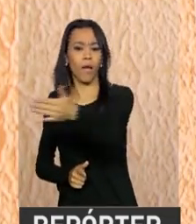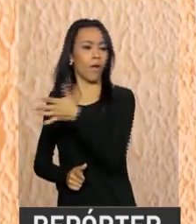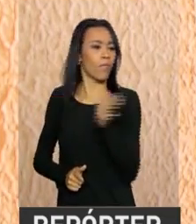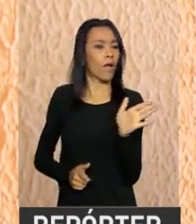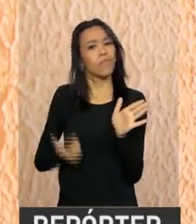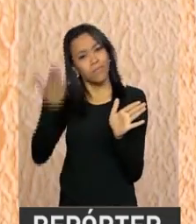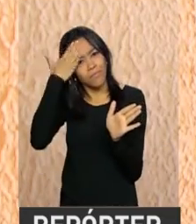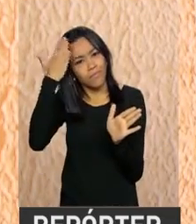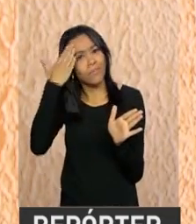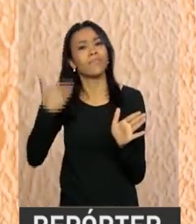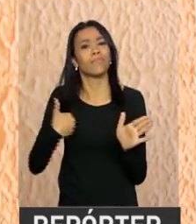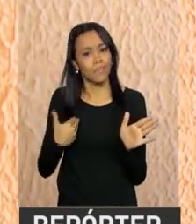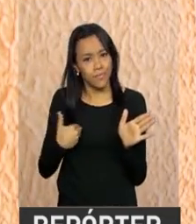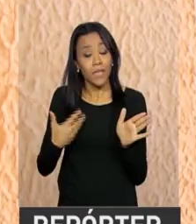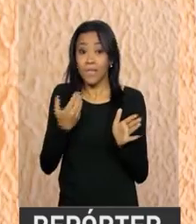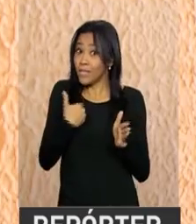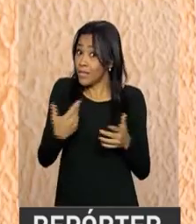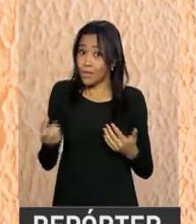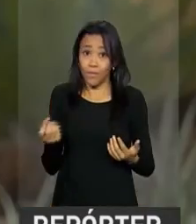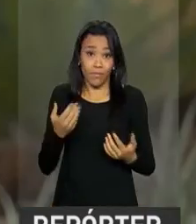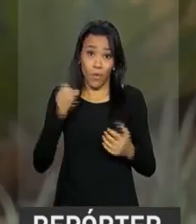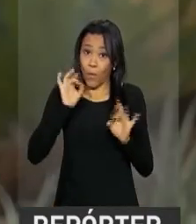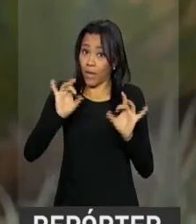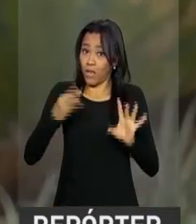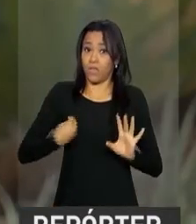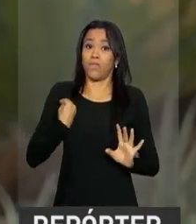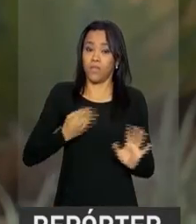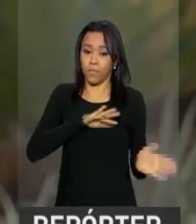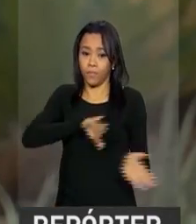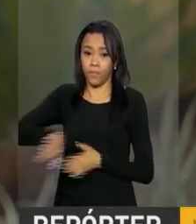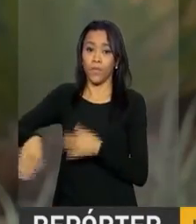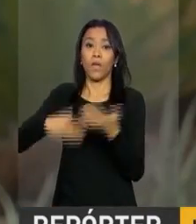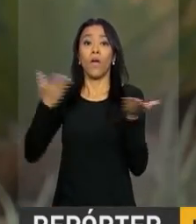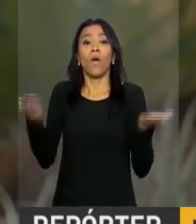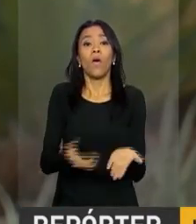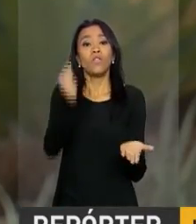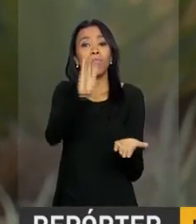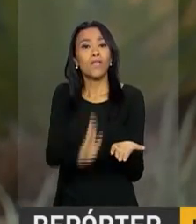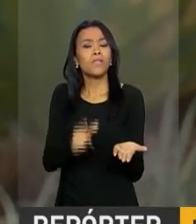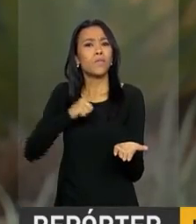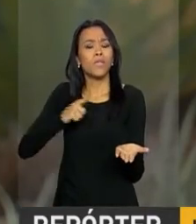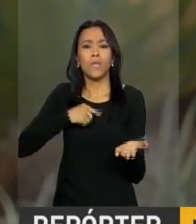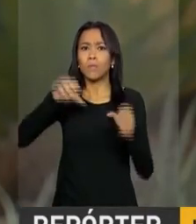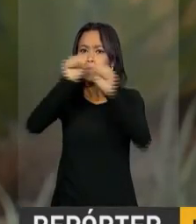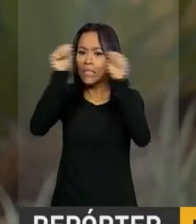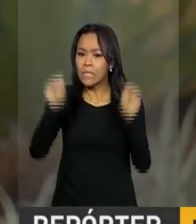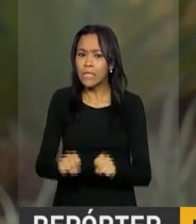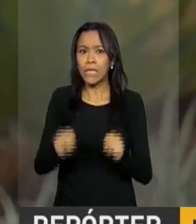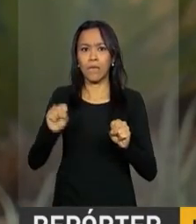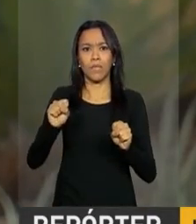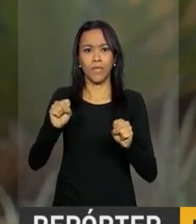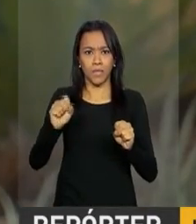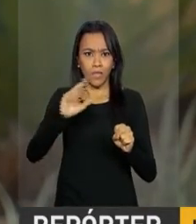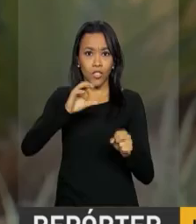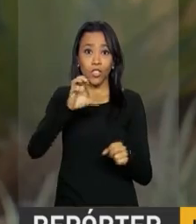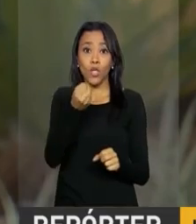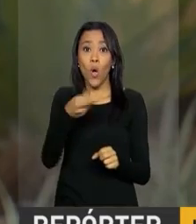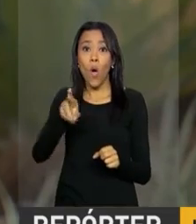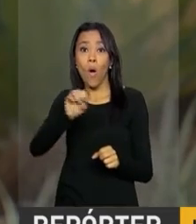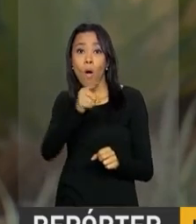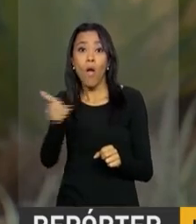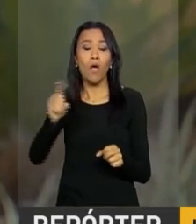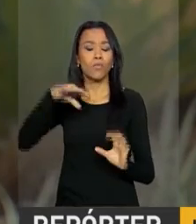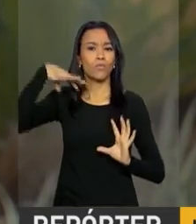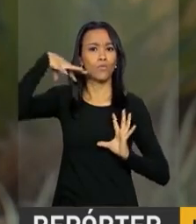isso significa qualidade de vida né o brasil tem hoje um dos maiores sistemas de transplantes do mundo só entre janeiro